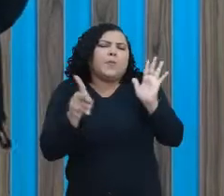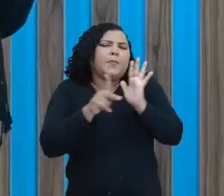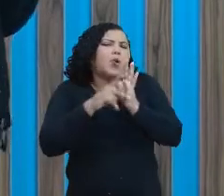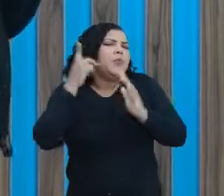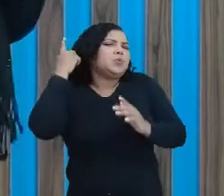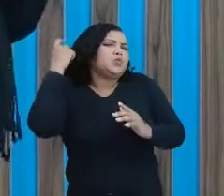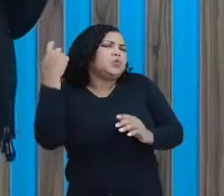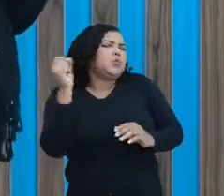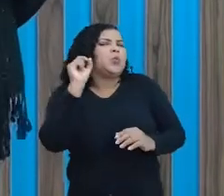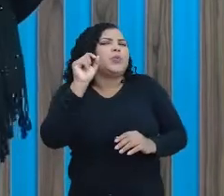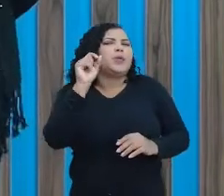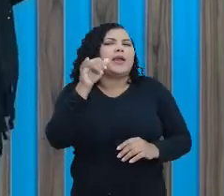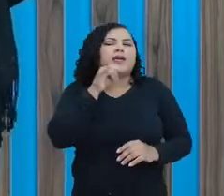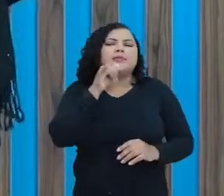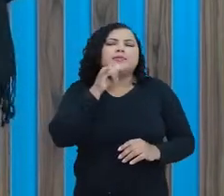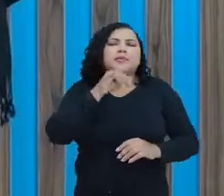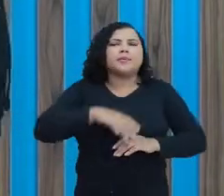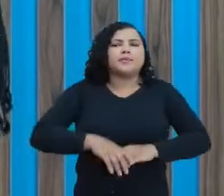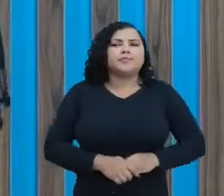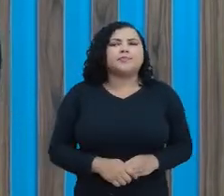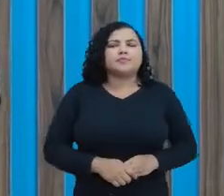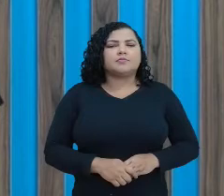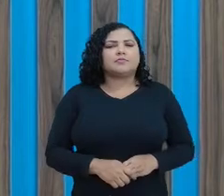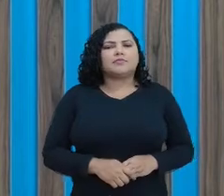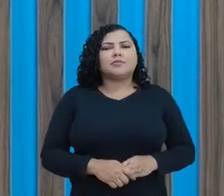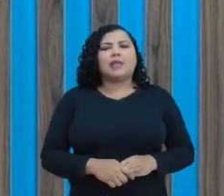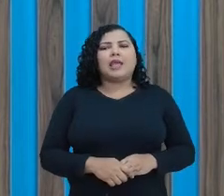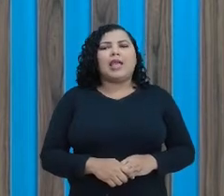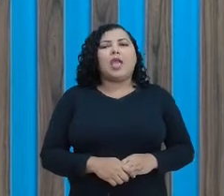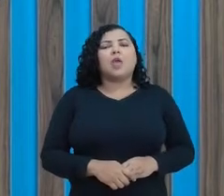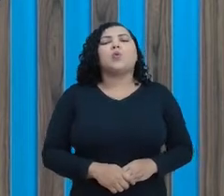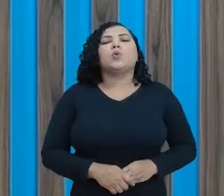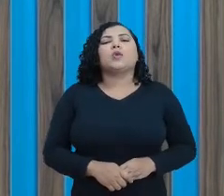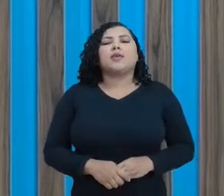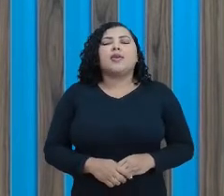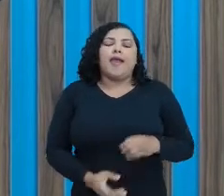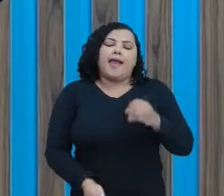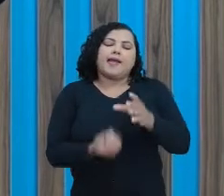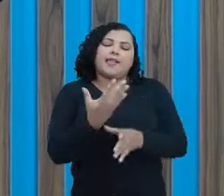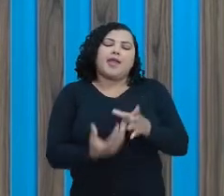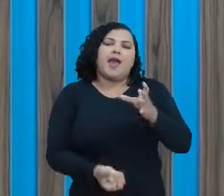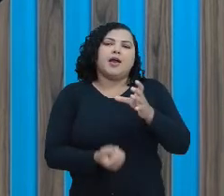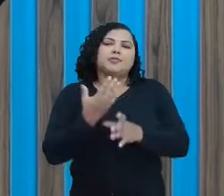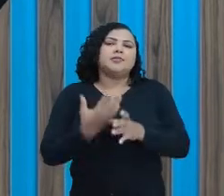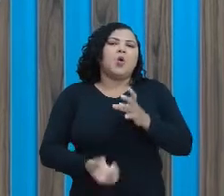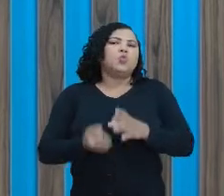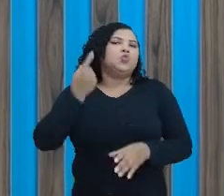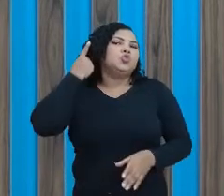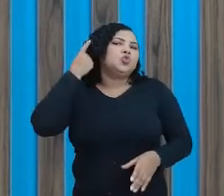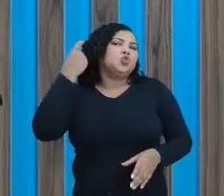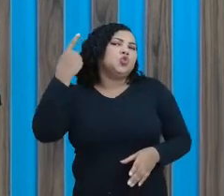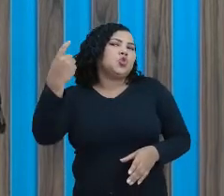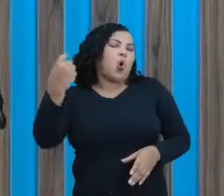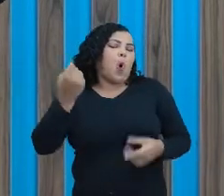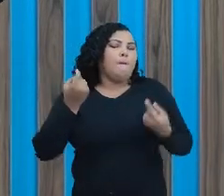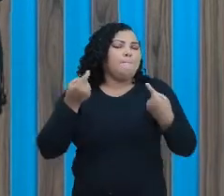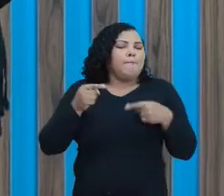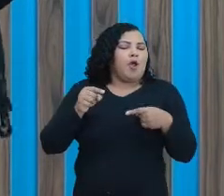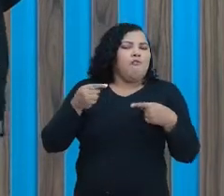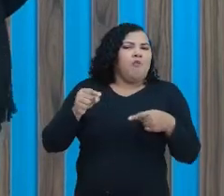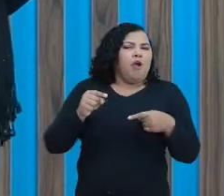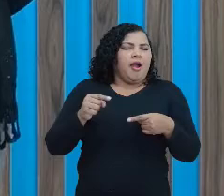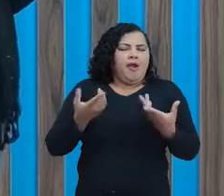o evento sonoro? É toda produção sonora, intencional ou não, né, que